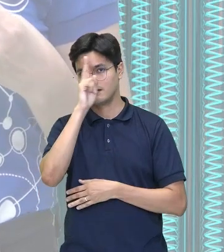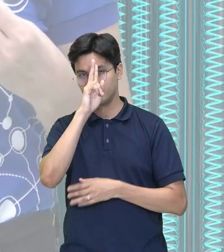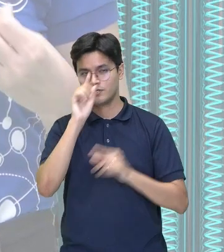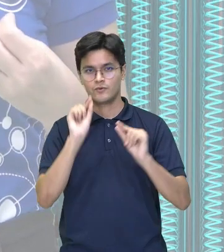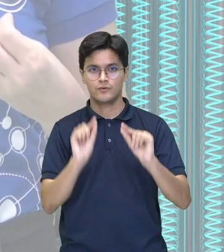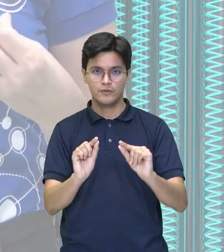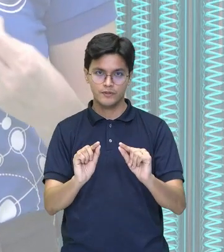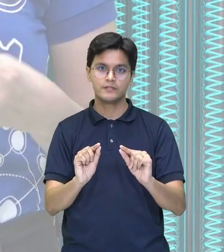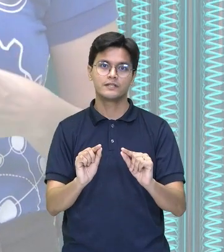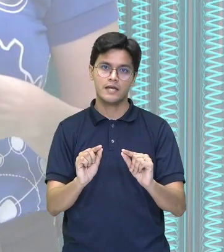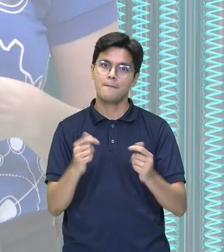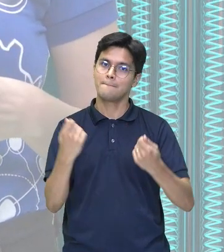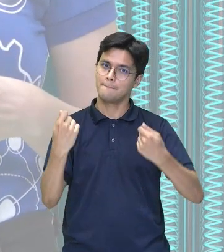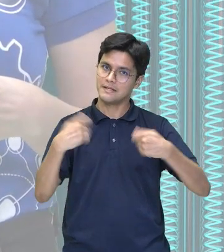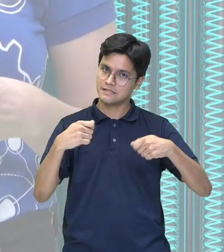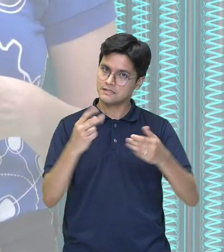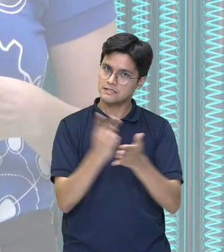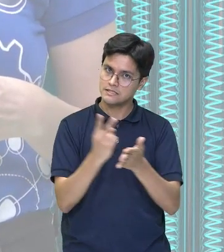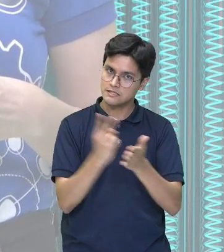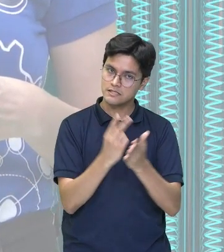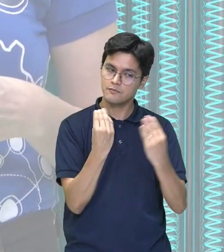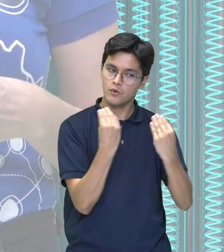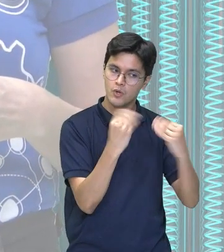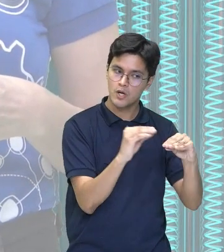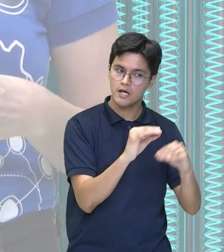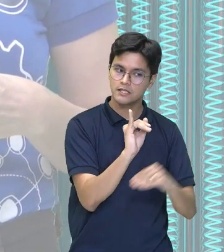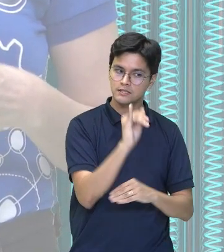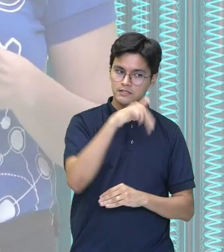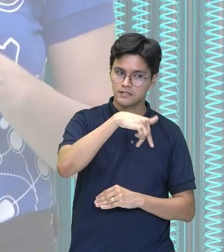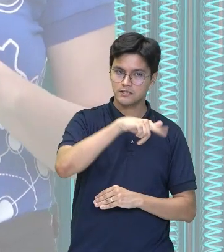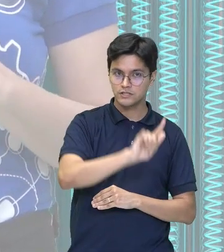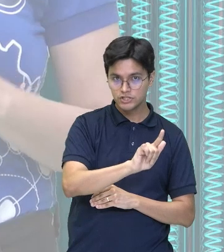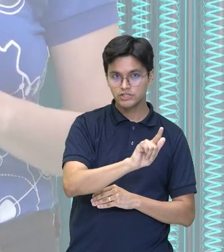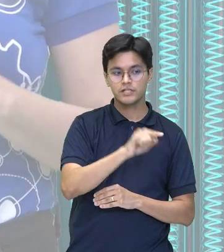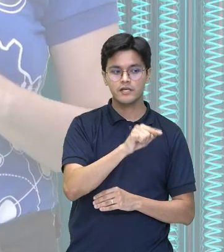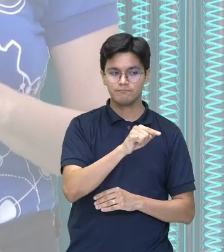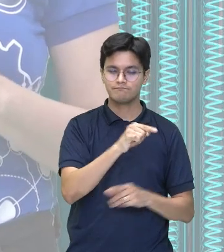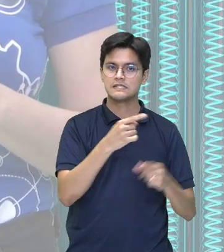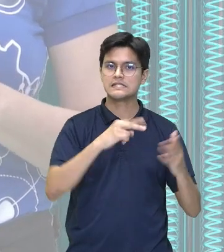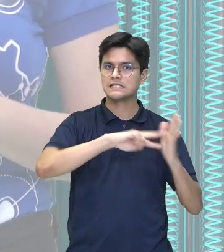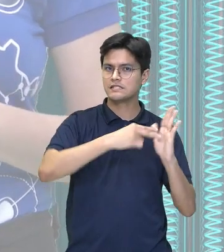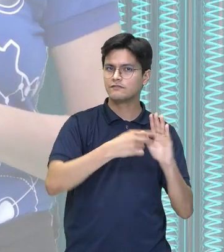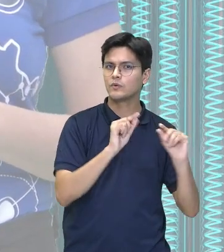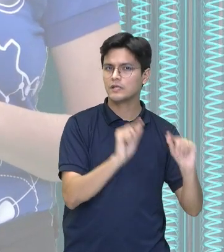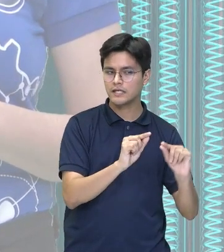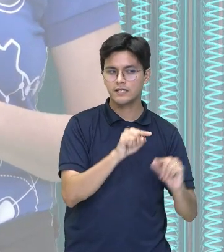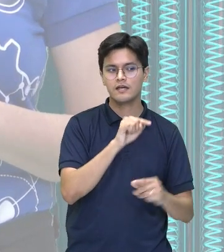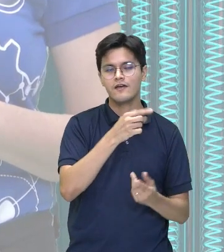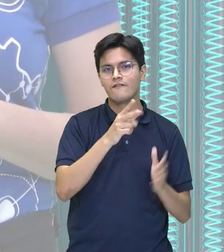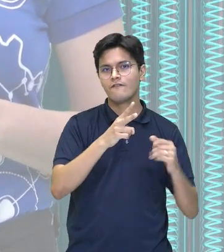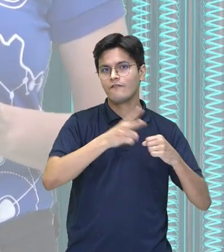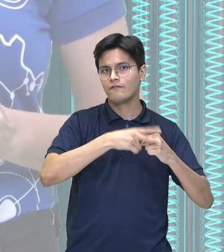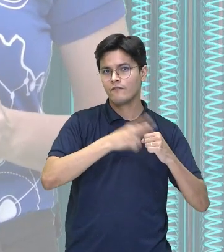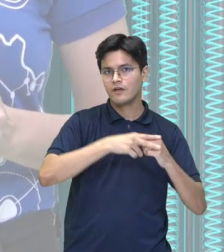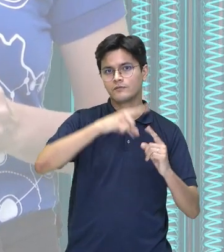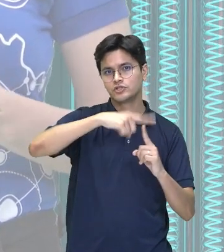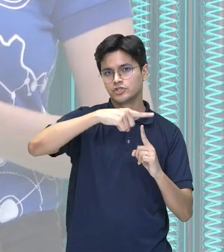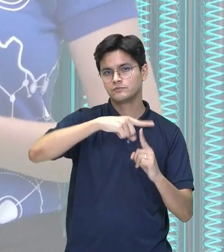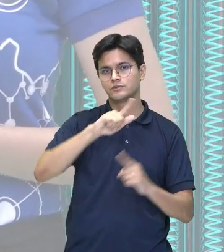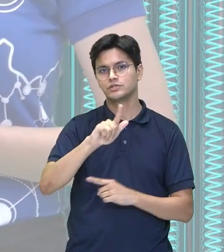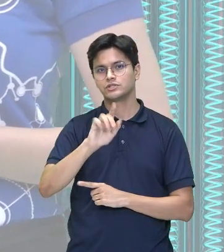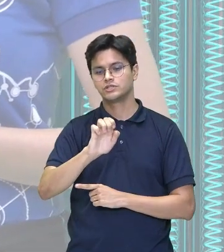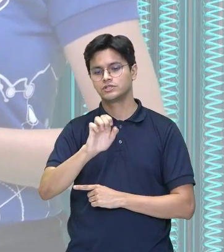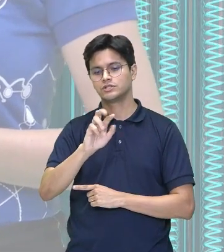é um gerúndio, então eu preciso do ing no meu verbo. Não pode deixar de ter lá, tudo bem? Vamos ver